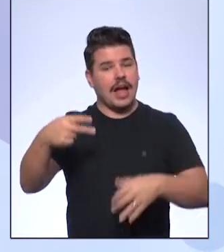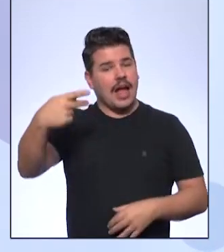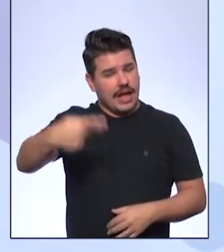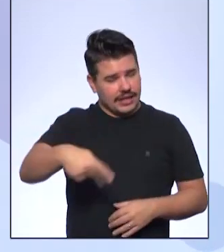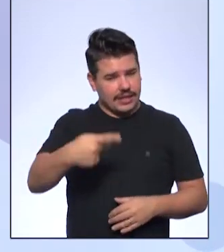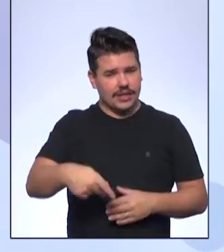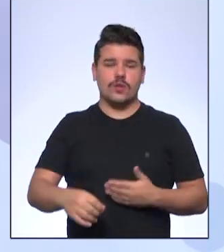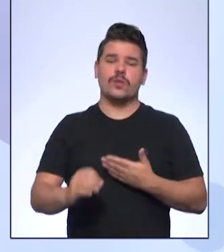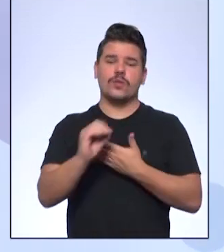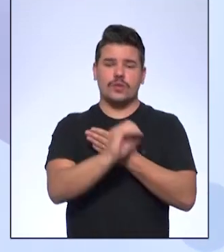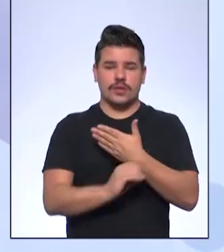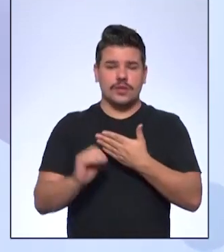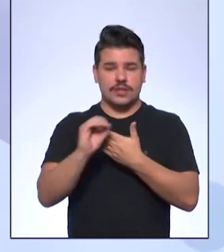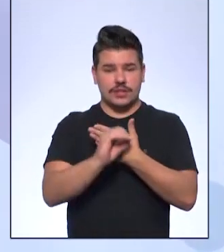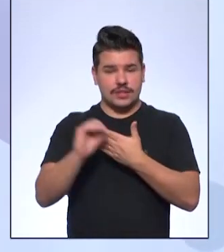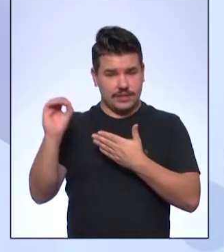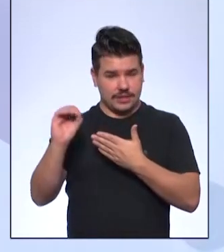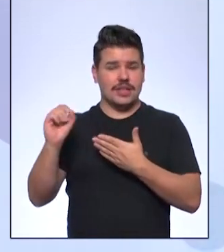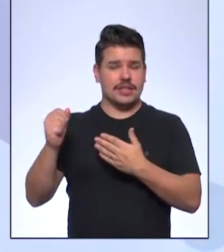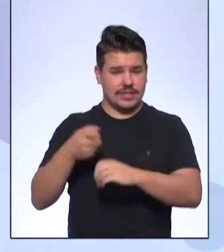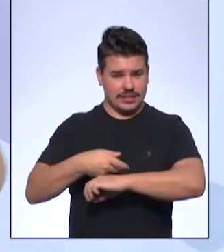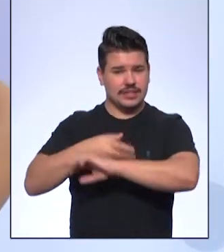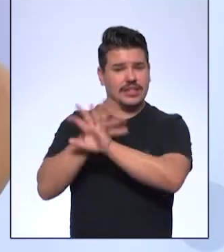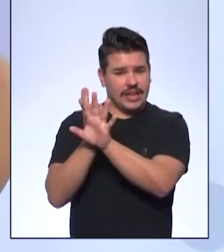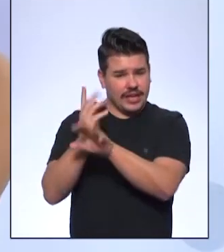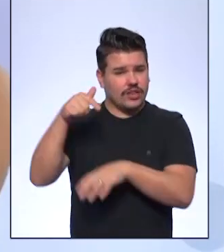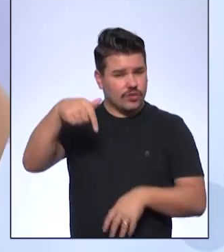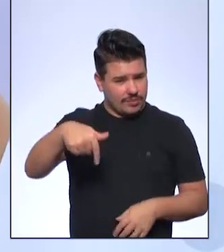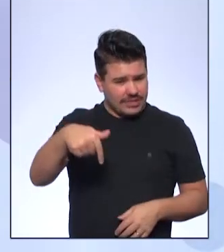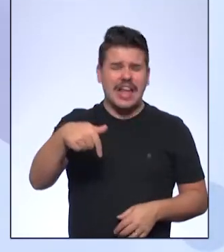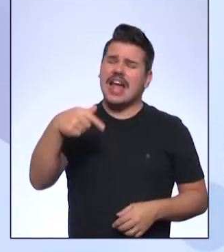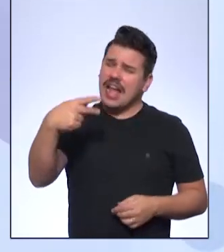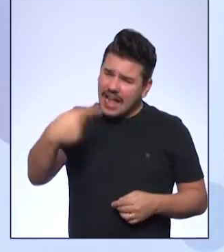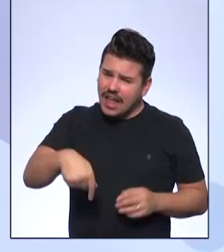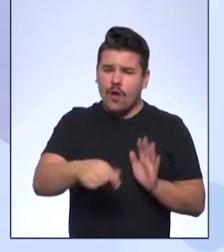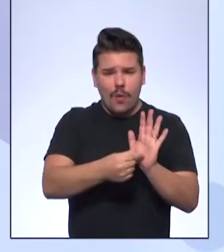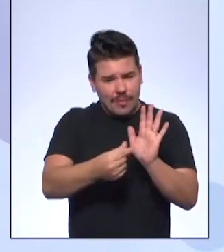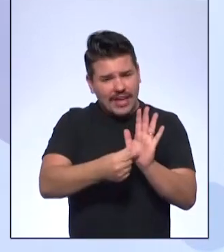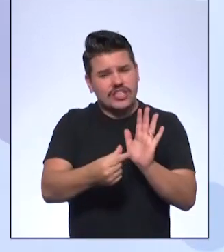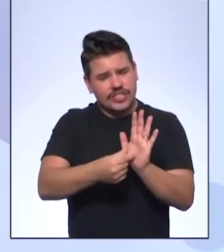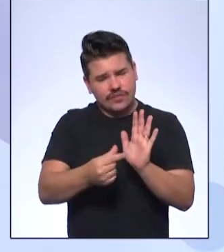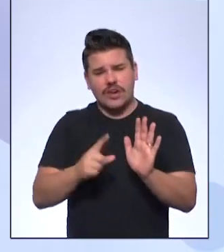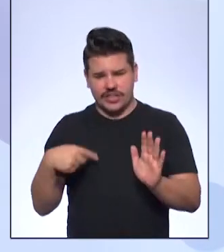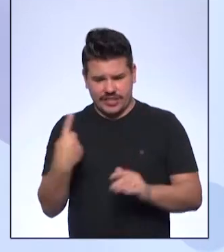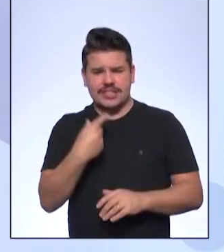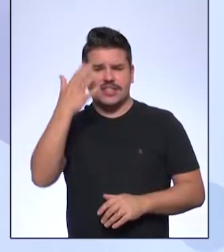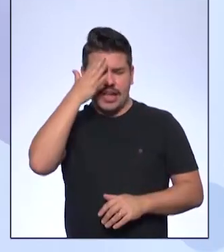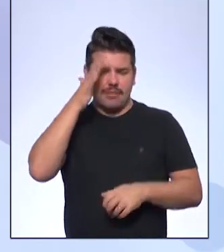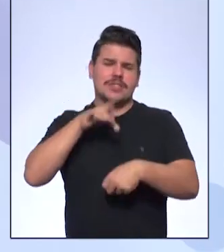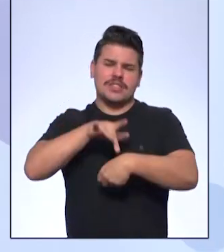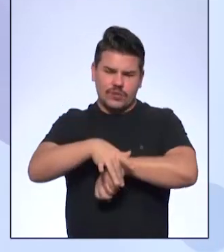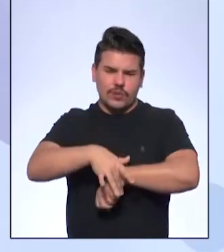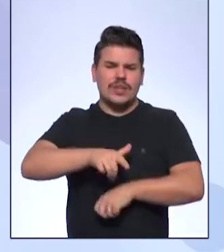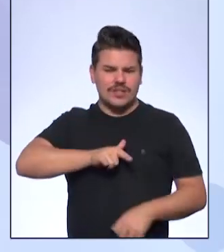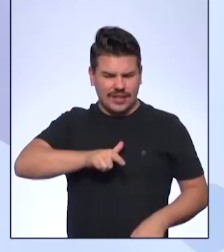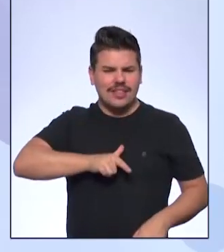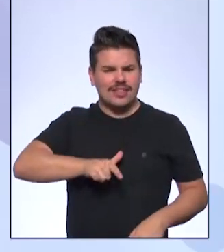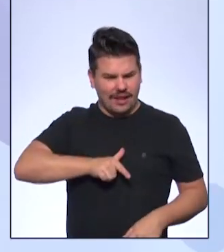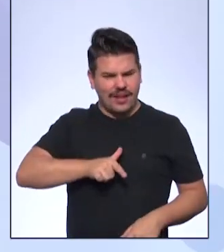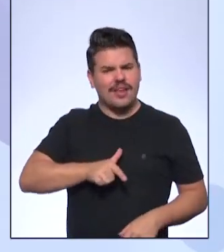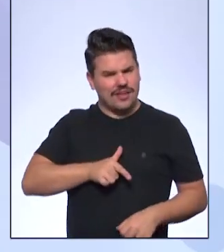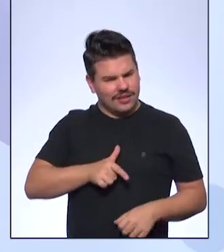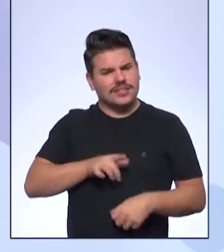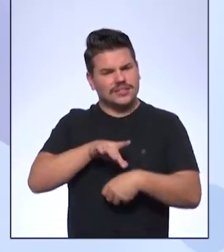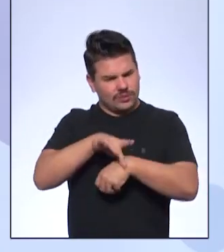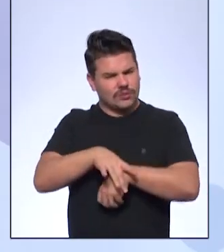Mídias como exemplo é para dizer que ele é um aplicativo que a gente consegue dizer mais, porque é o que a gente trabalha. Mas, assim, o centro de mídias, ele é seguro